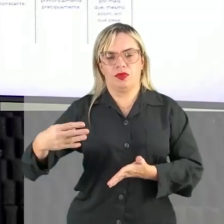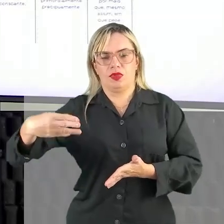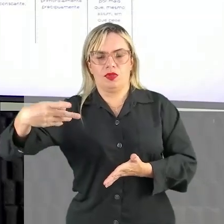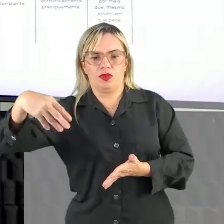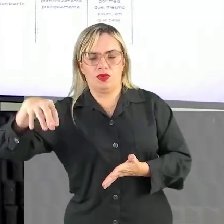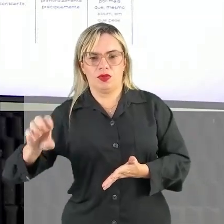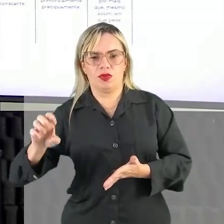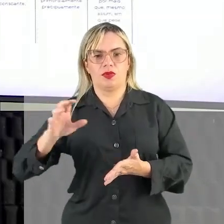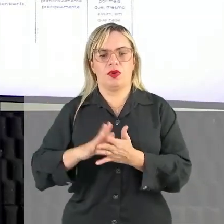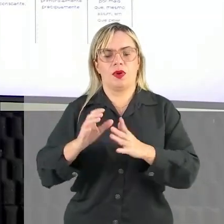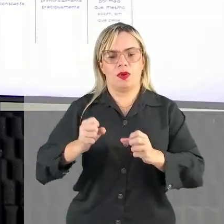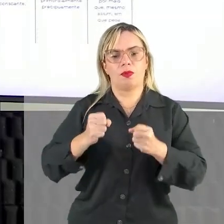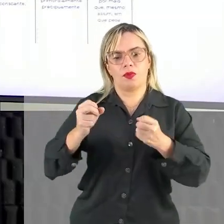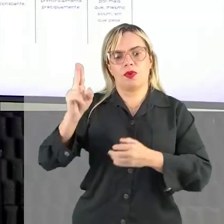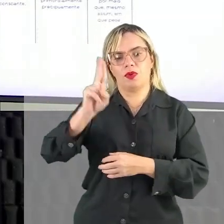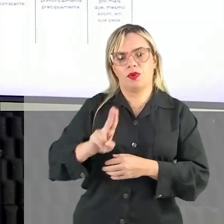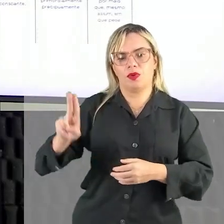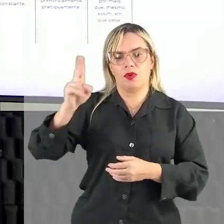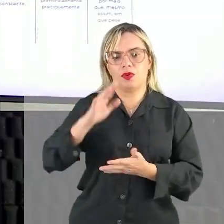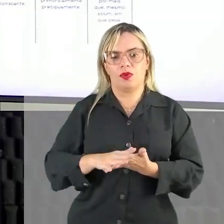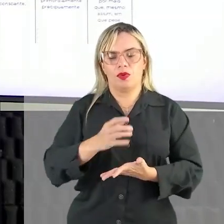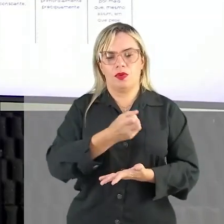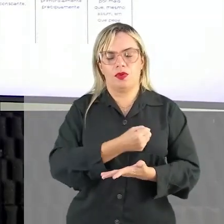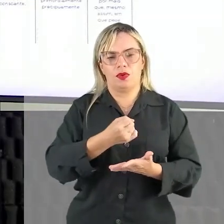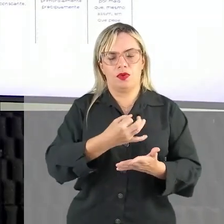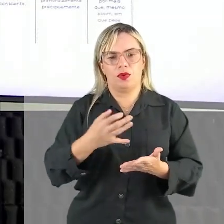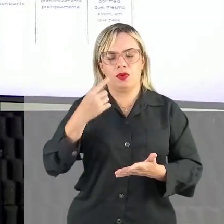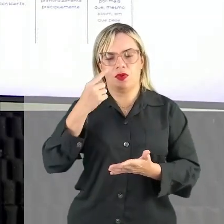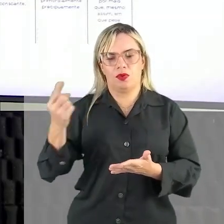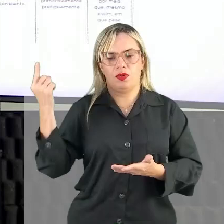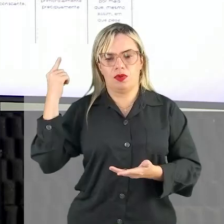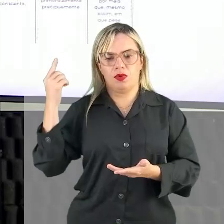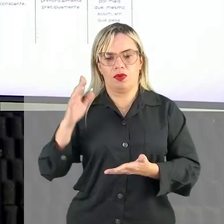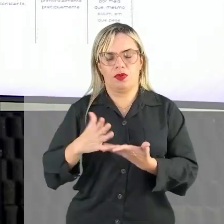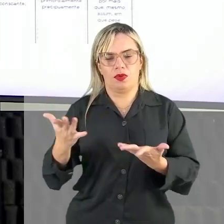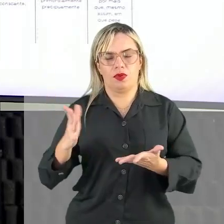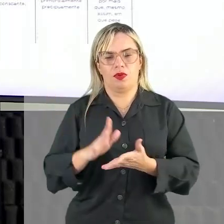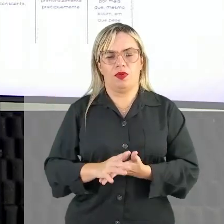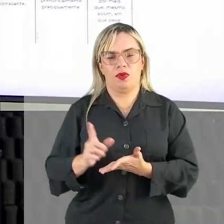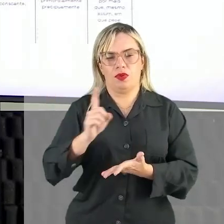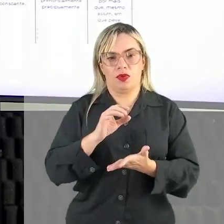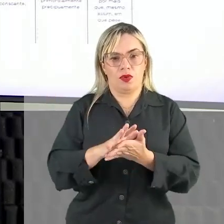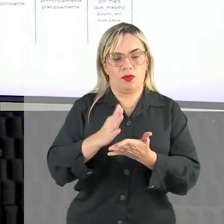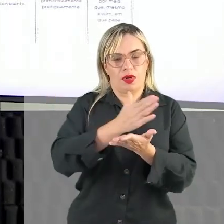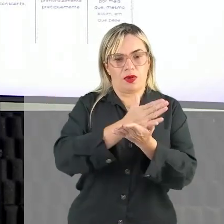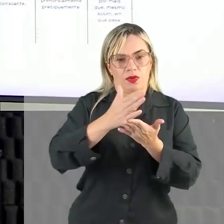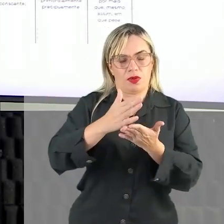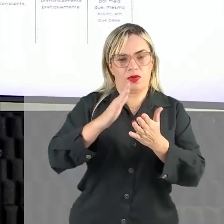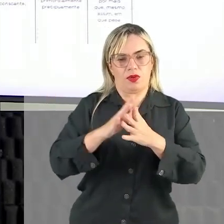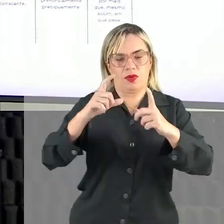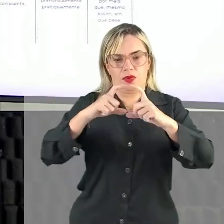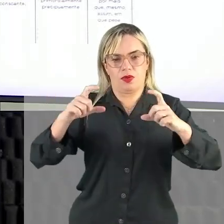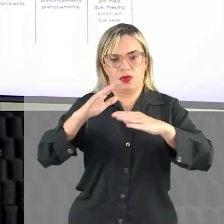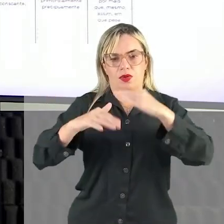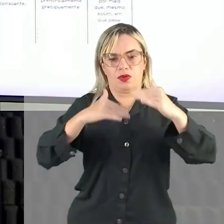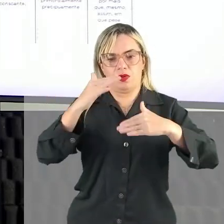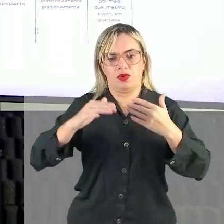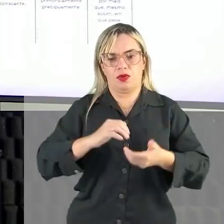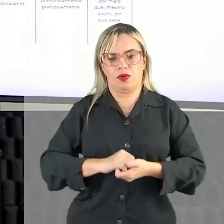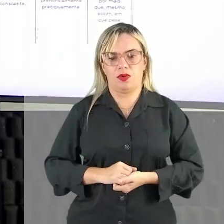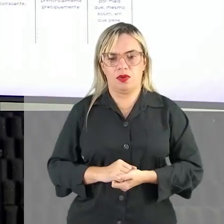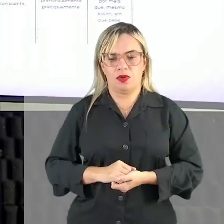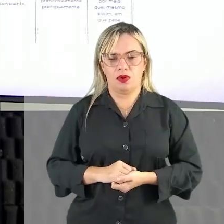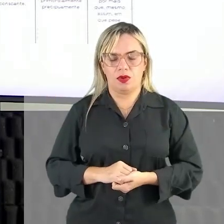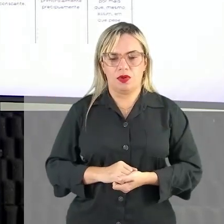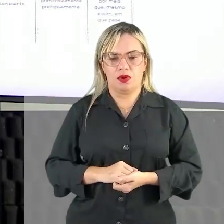poderam colocar enumeração isso se tiver enumeração tá não para iniciar os parágrafos de desenvolvimento em